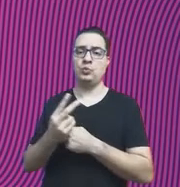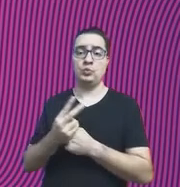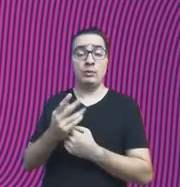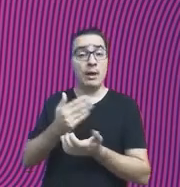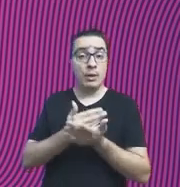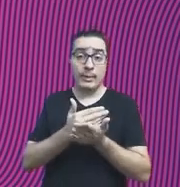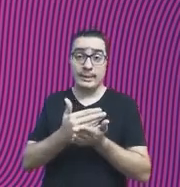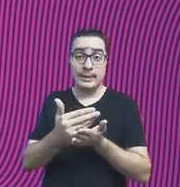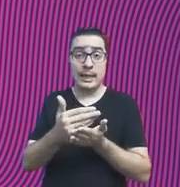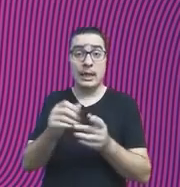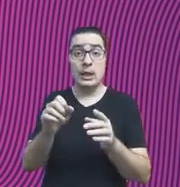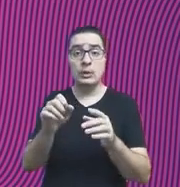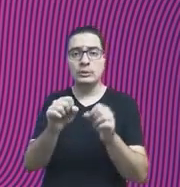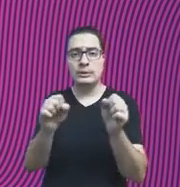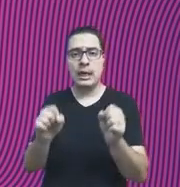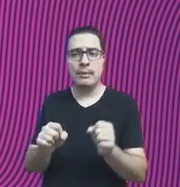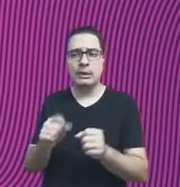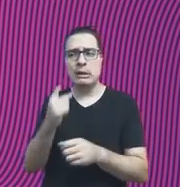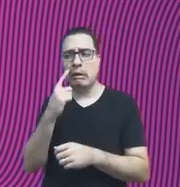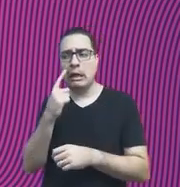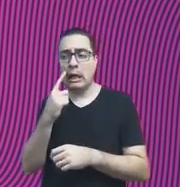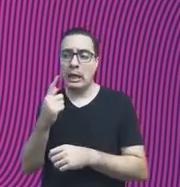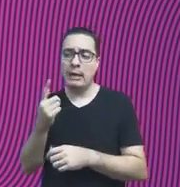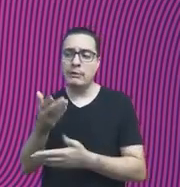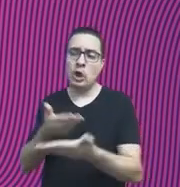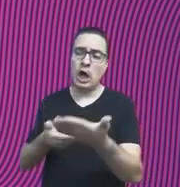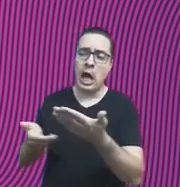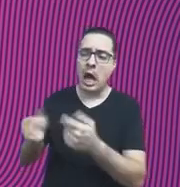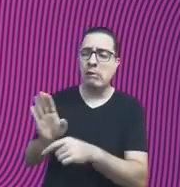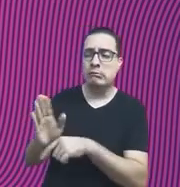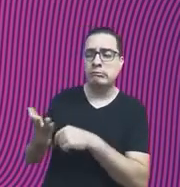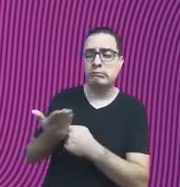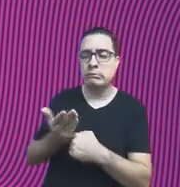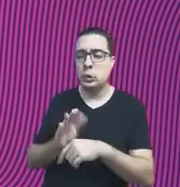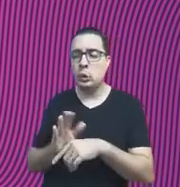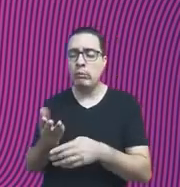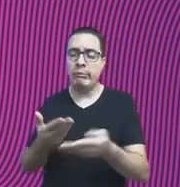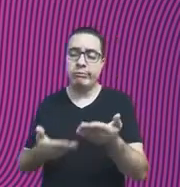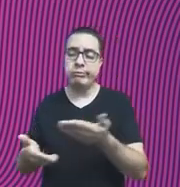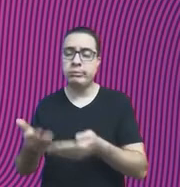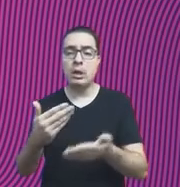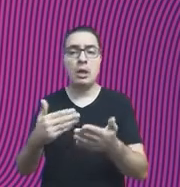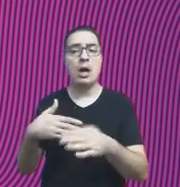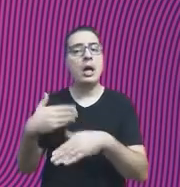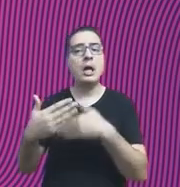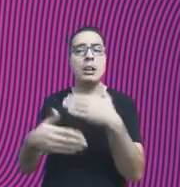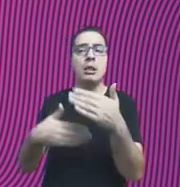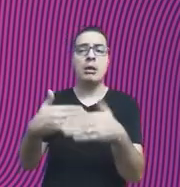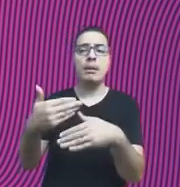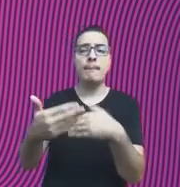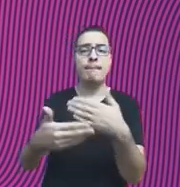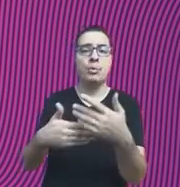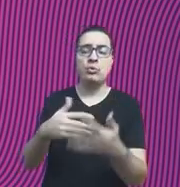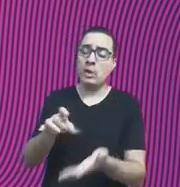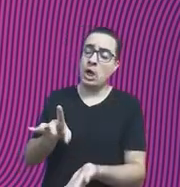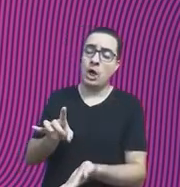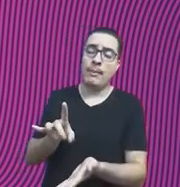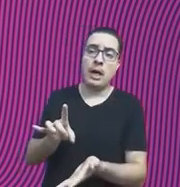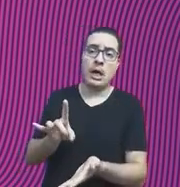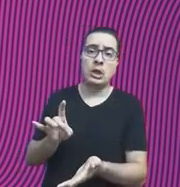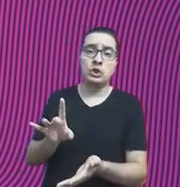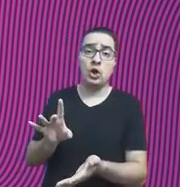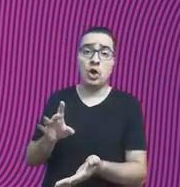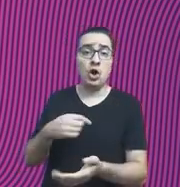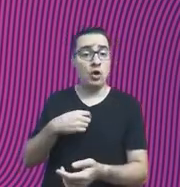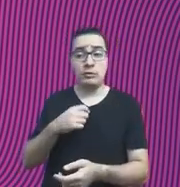de convencimento, de troca de benefícios, de reciprocidade, e depois simplesmente você, ou ele sai do mercado, ou ele sai